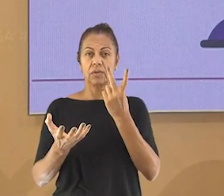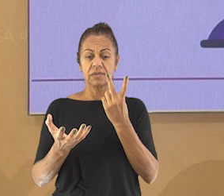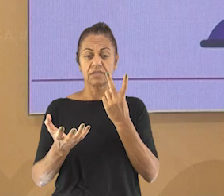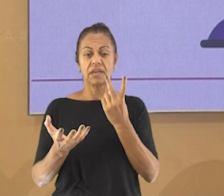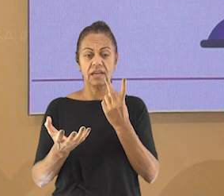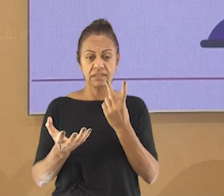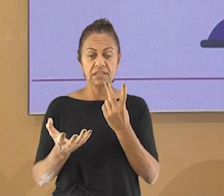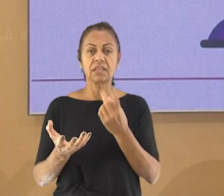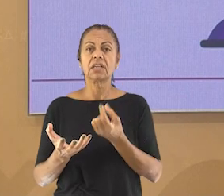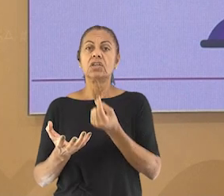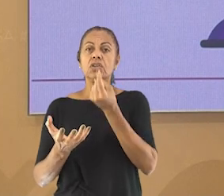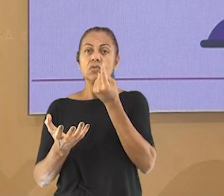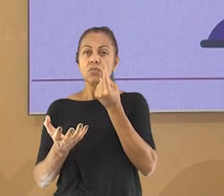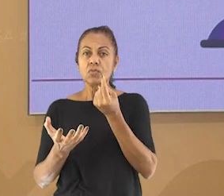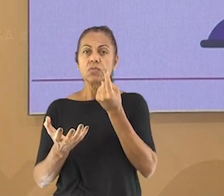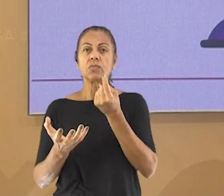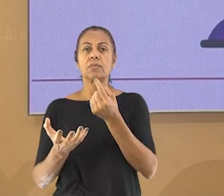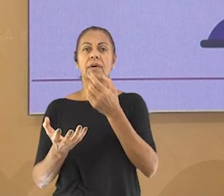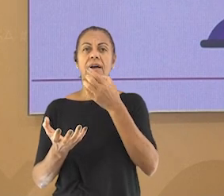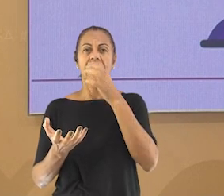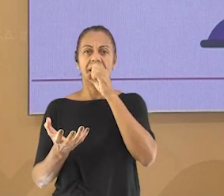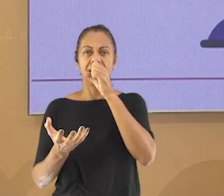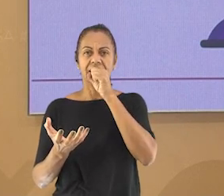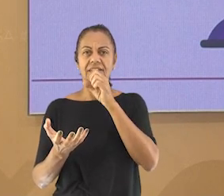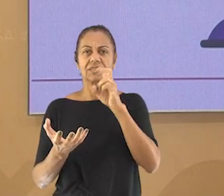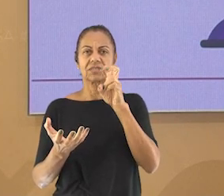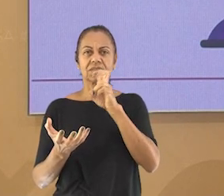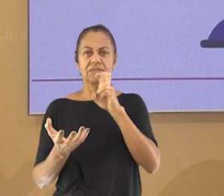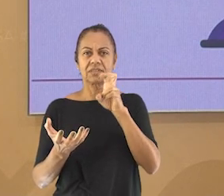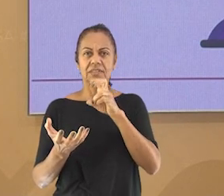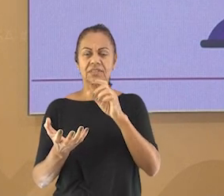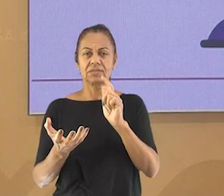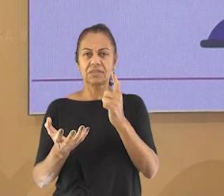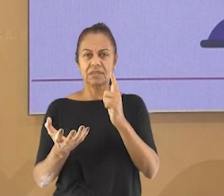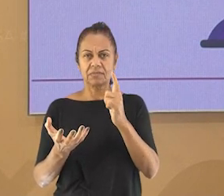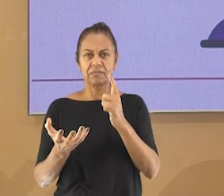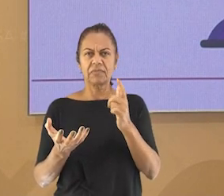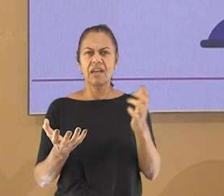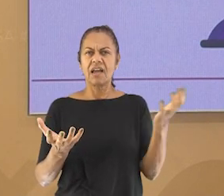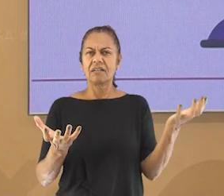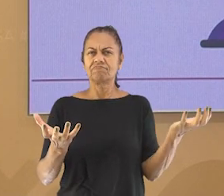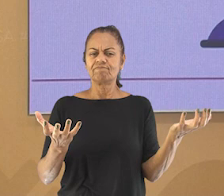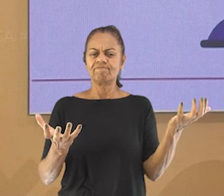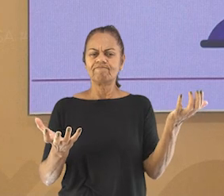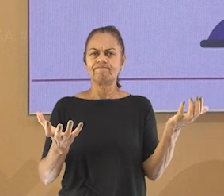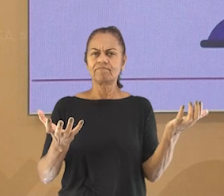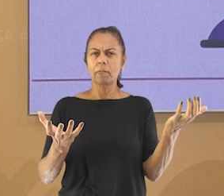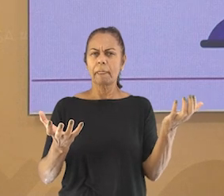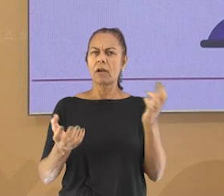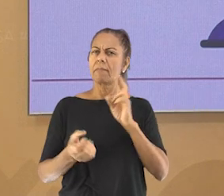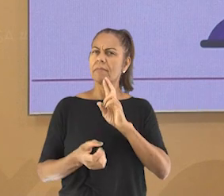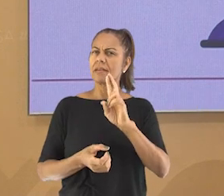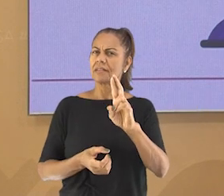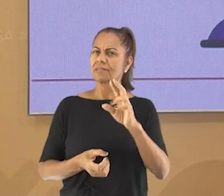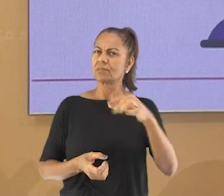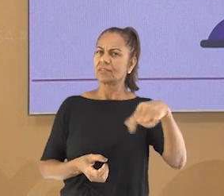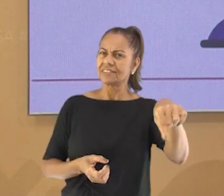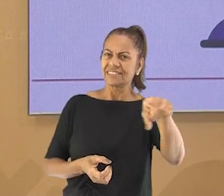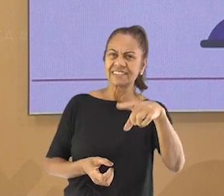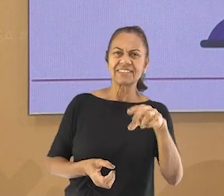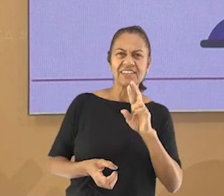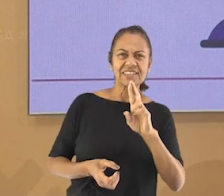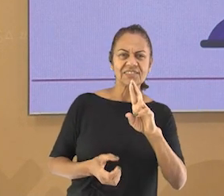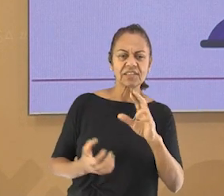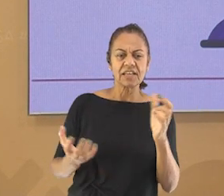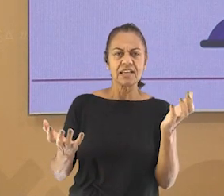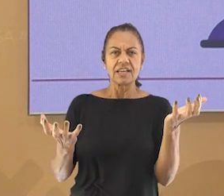uvas, cada um com 45 gramas, e uma laranja com 55 gramas. Agora me responde